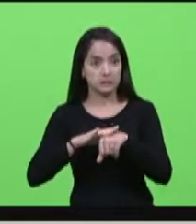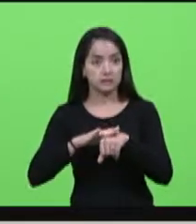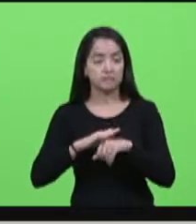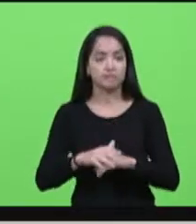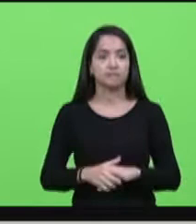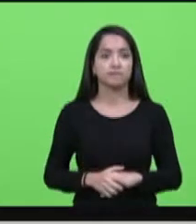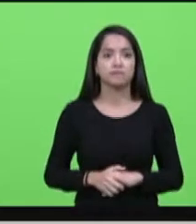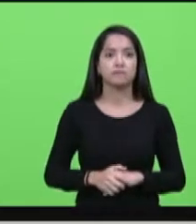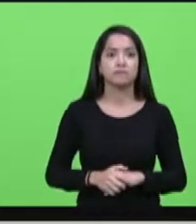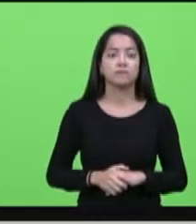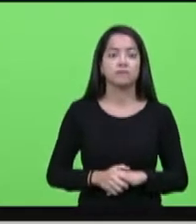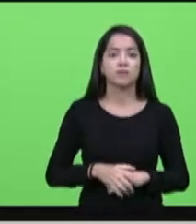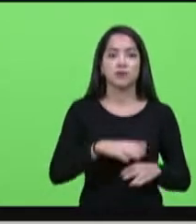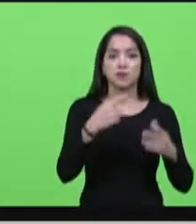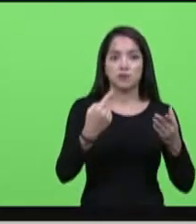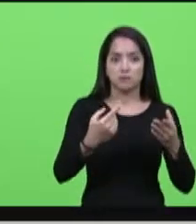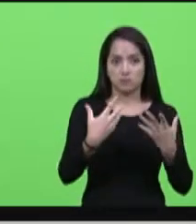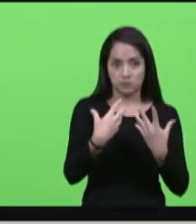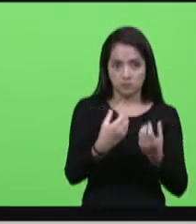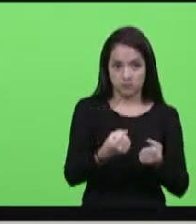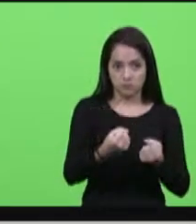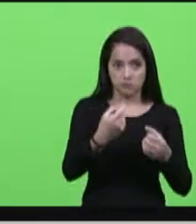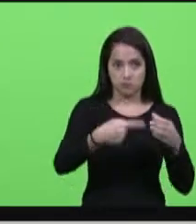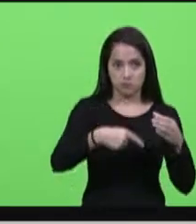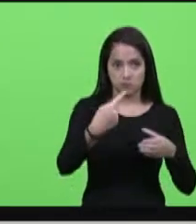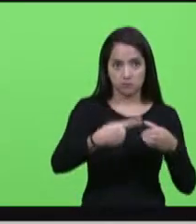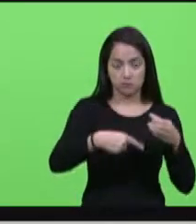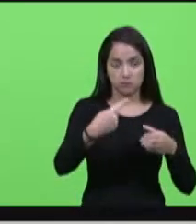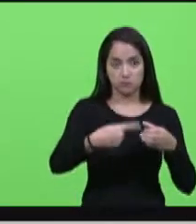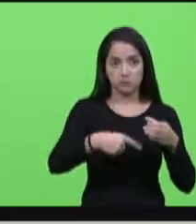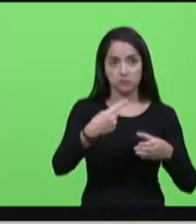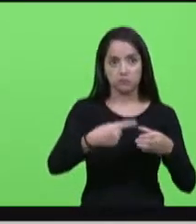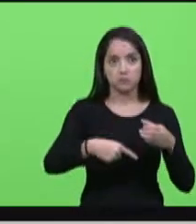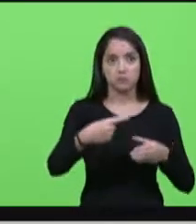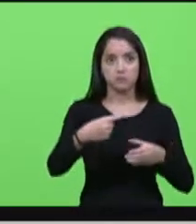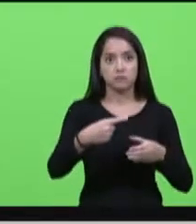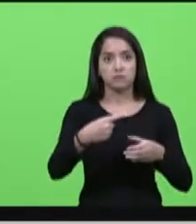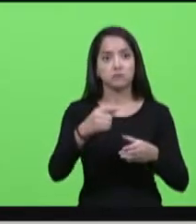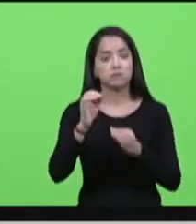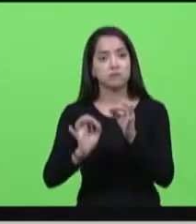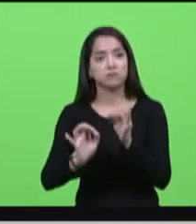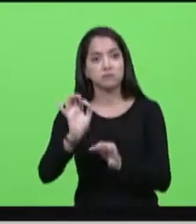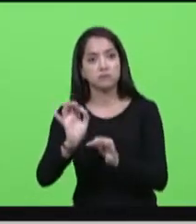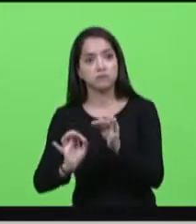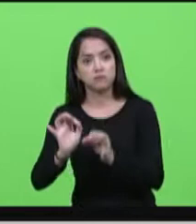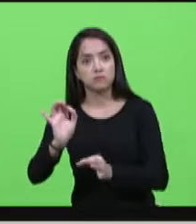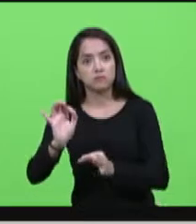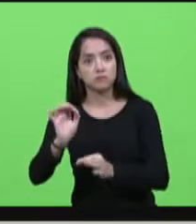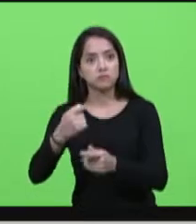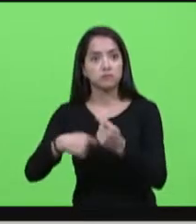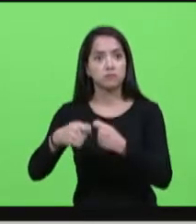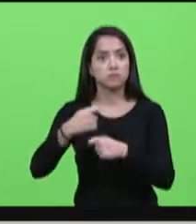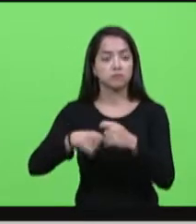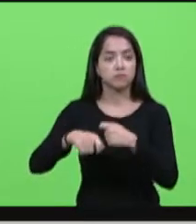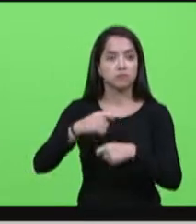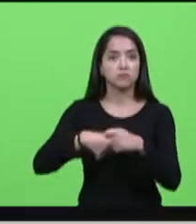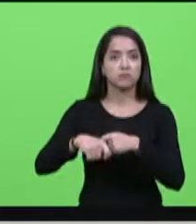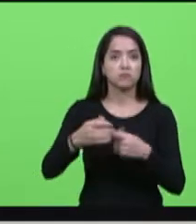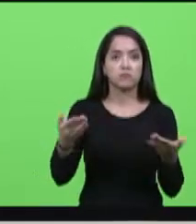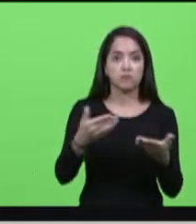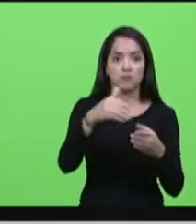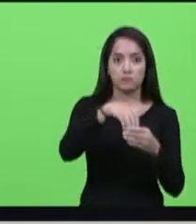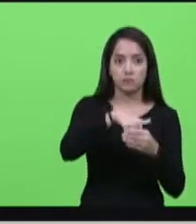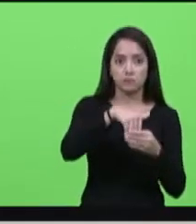naturais. Pareceres favoráveis das comissões de Justiça e Finanças. A matéria vai à votação